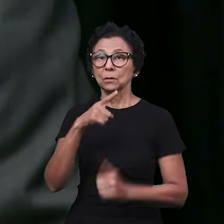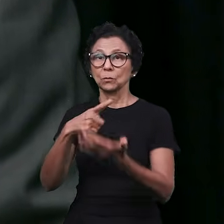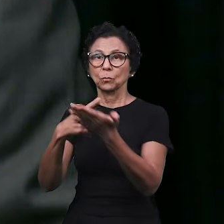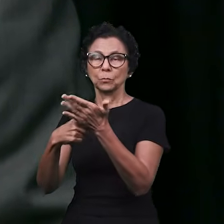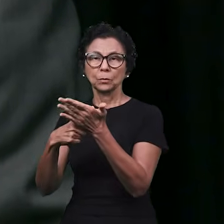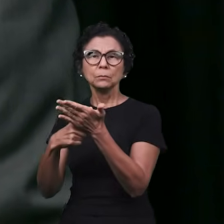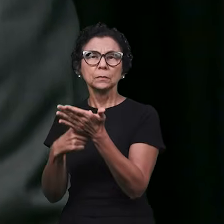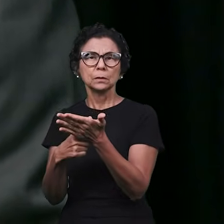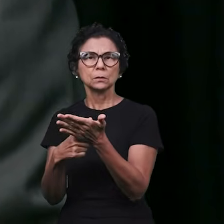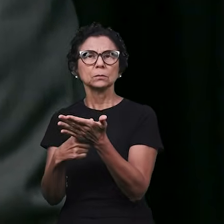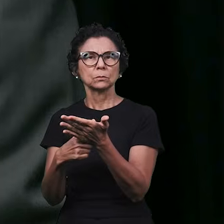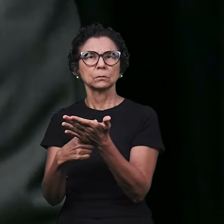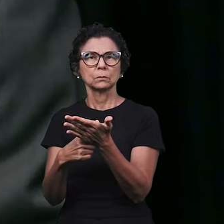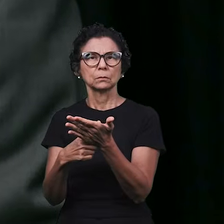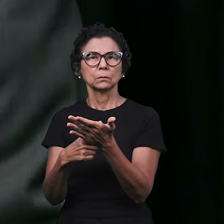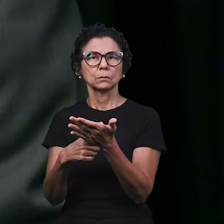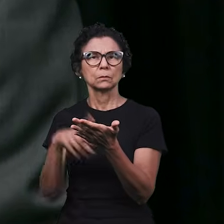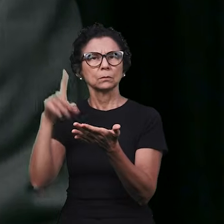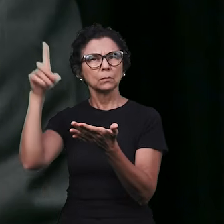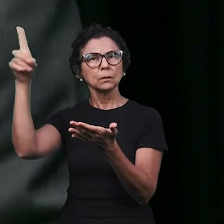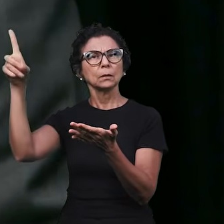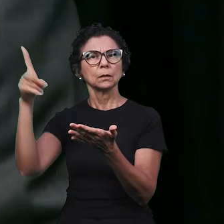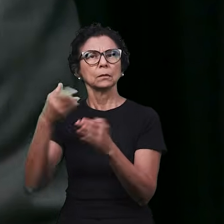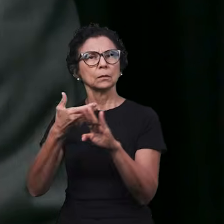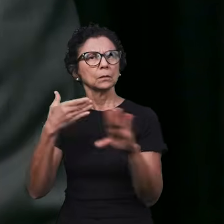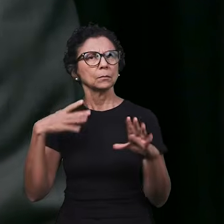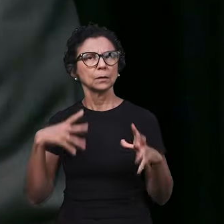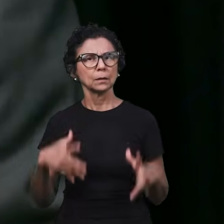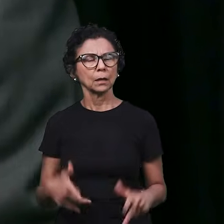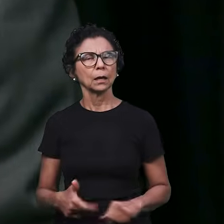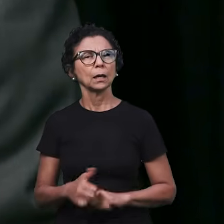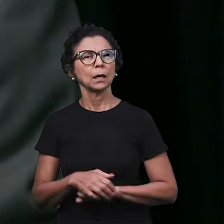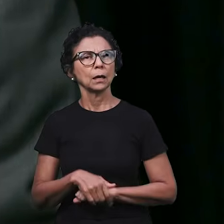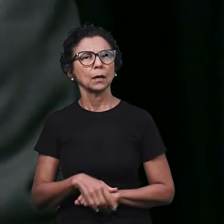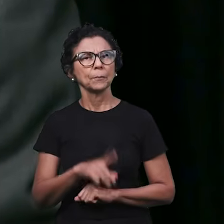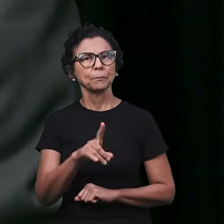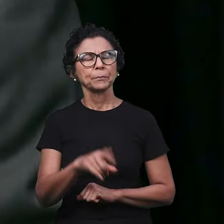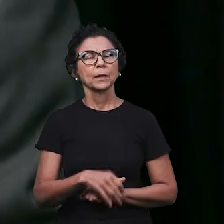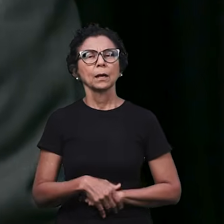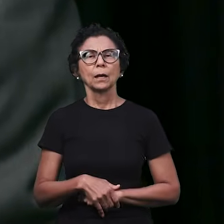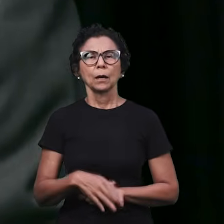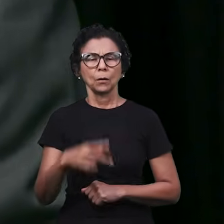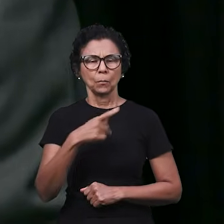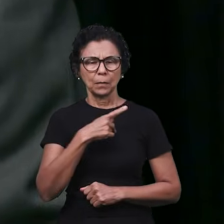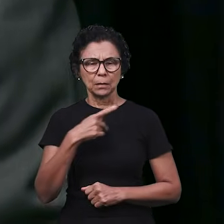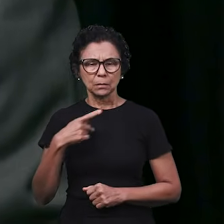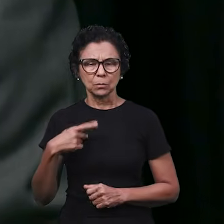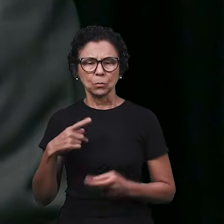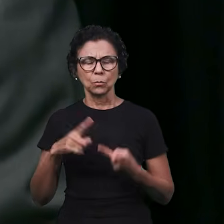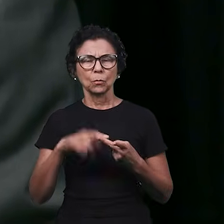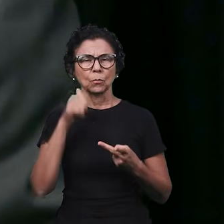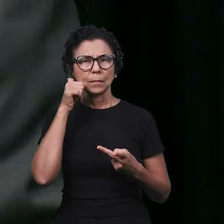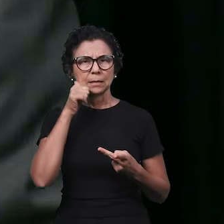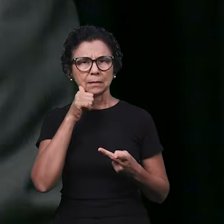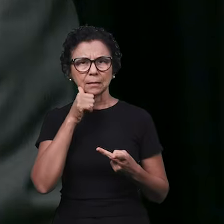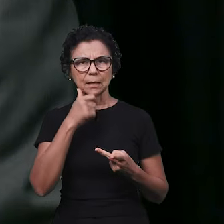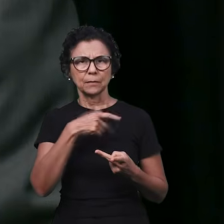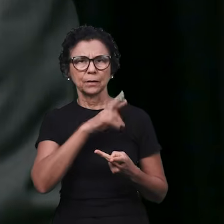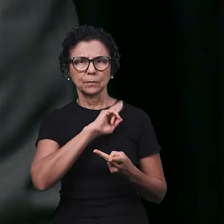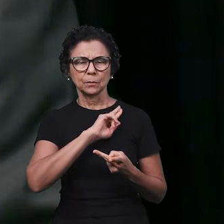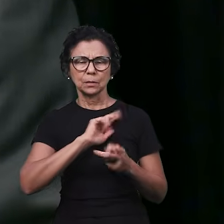um voto. E aí você fala do diaconato, você fala do ministério, uma irmã que está à frente de um trabalho, de senhoras,